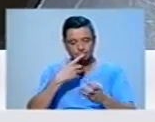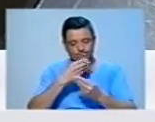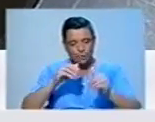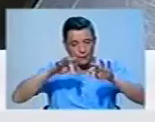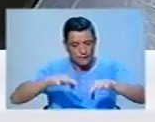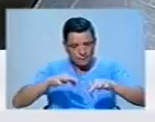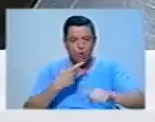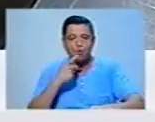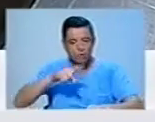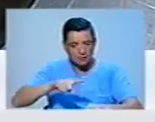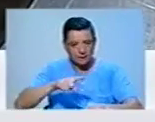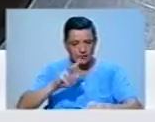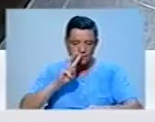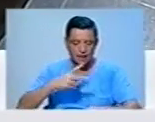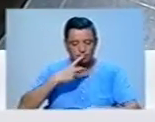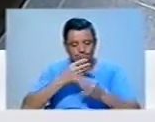fim.